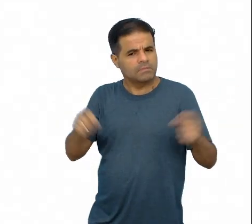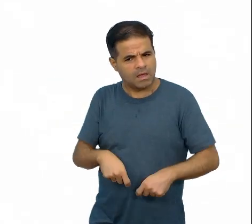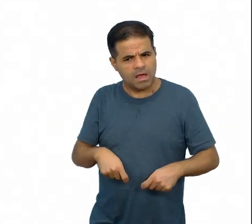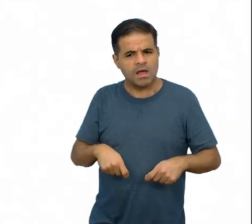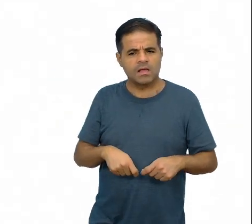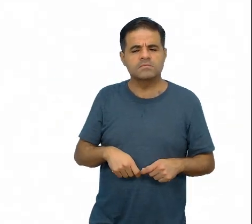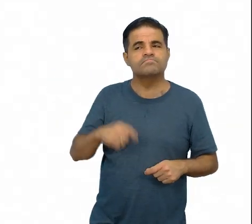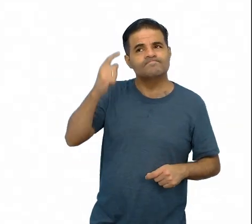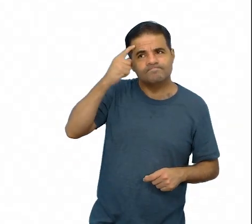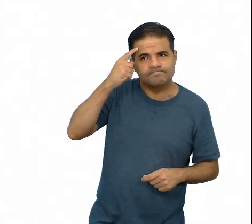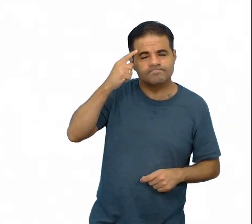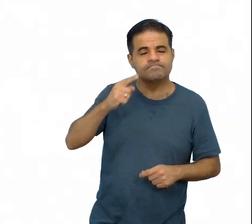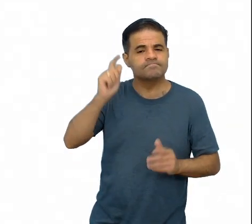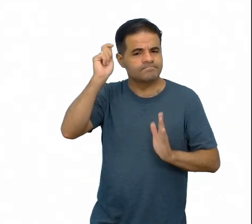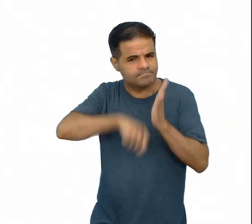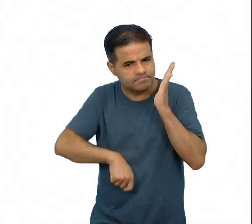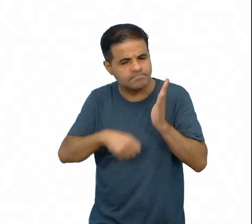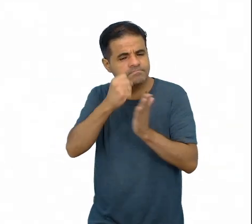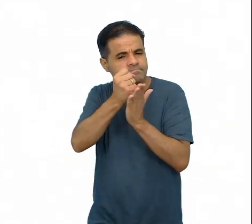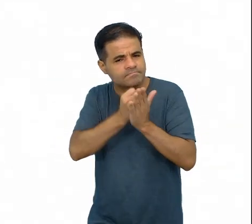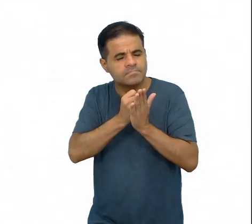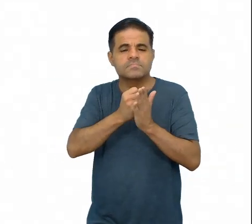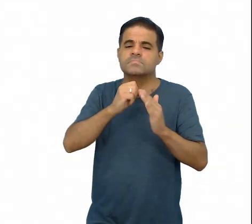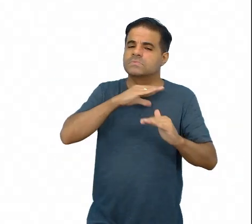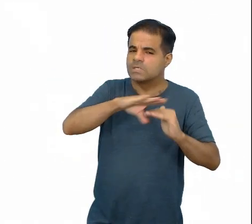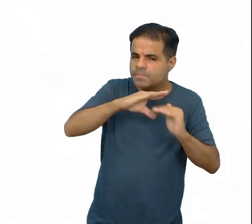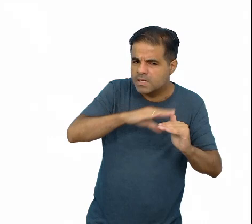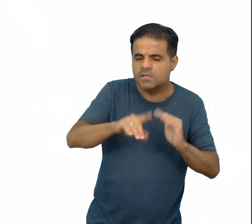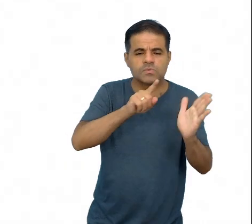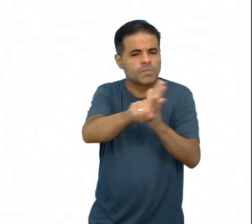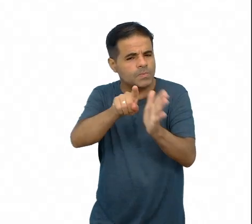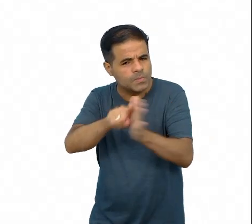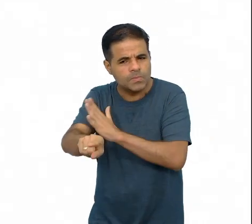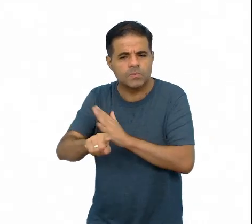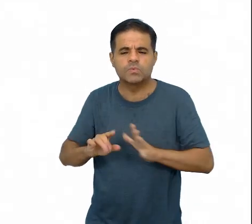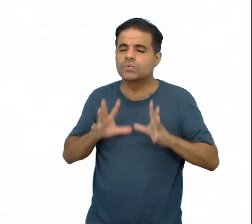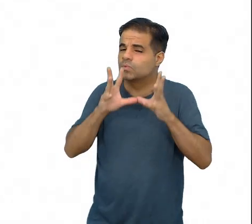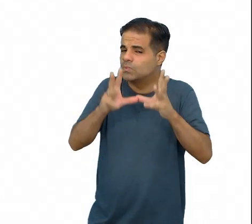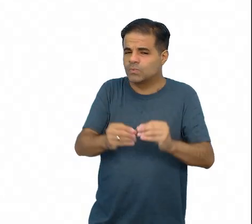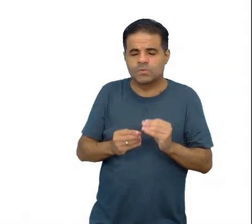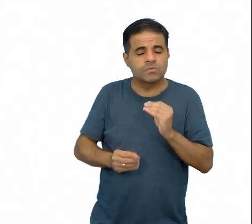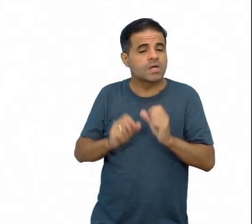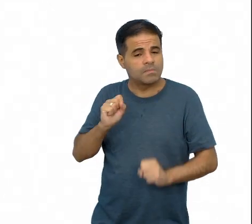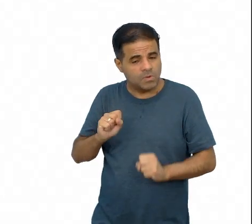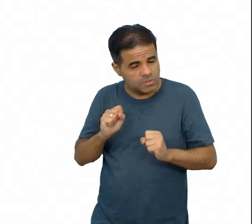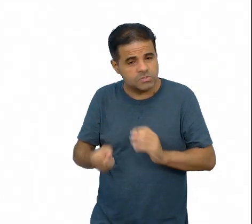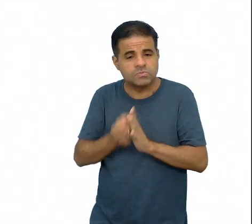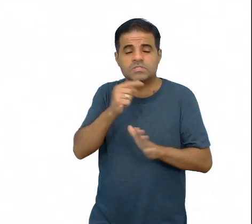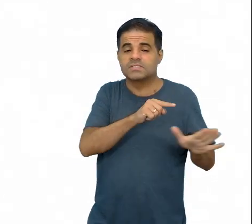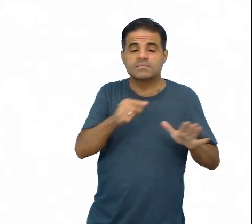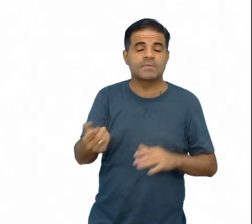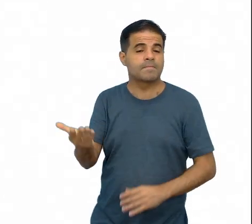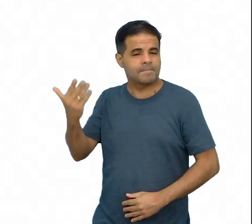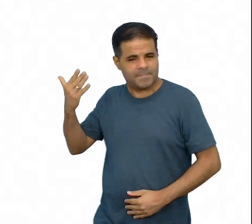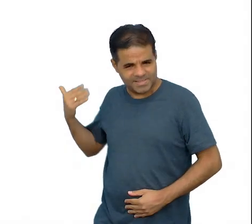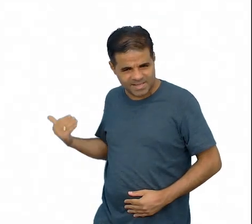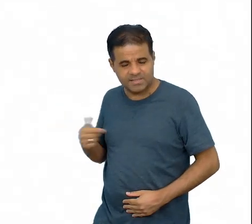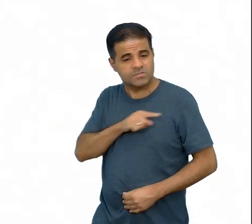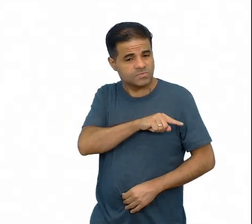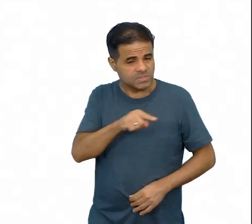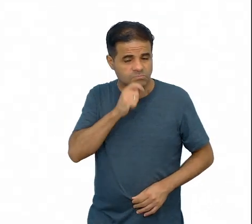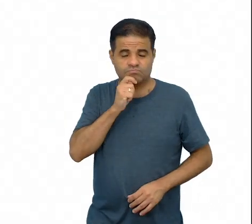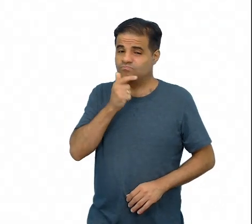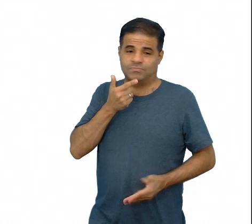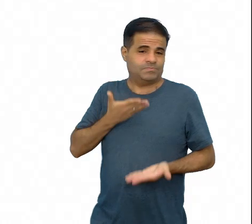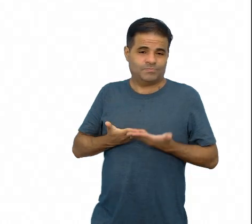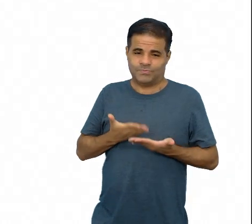retomar as ideias registradas, né, os encaminhamentos e questionamentos que surgiram, né, na semana passada e que vocês não tiveram tempo